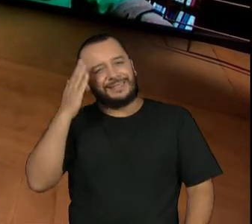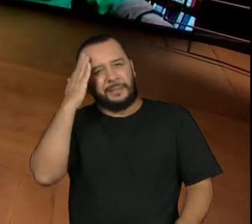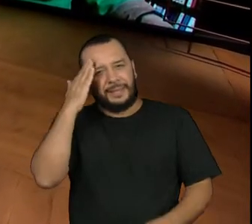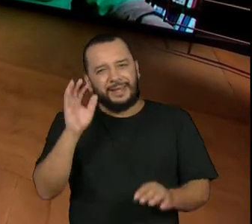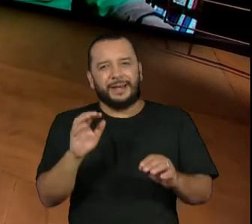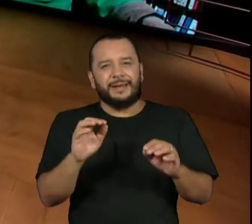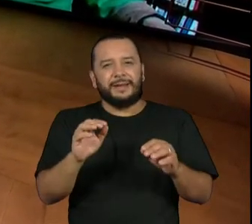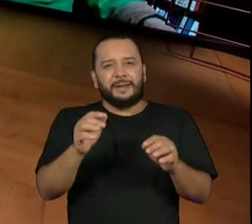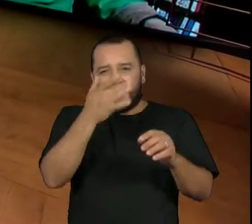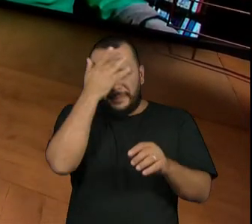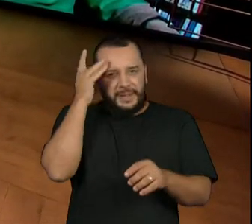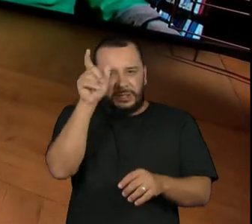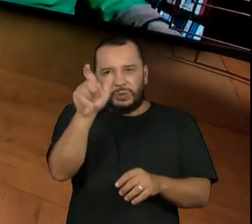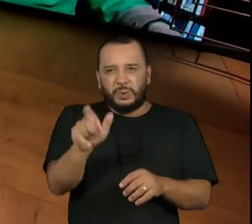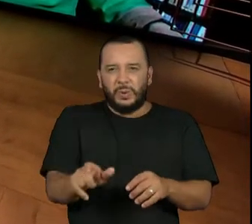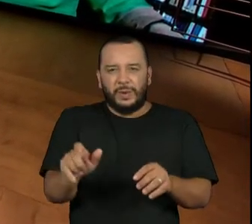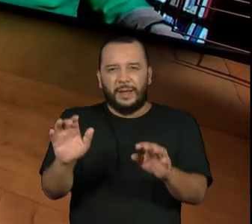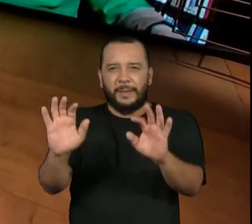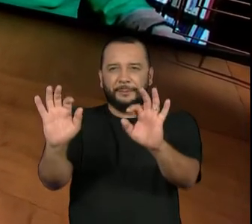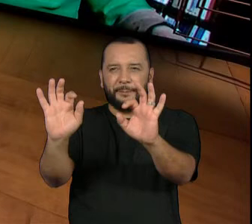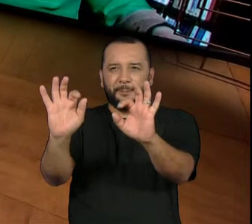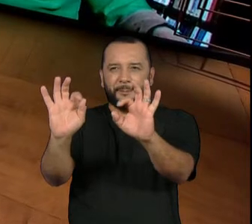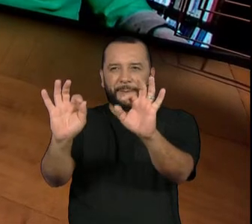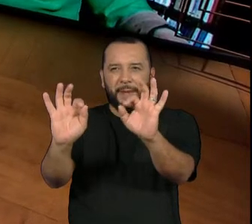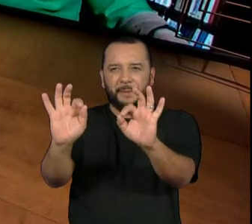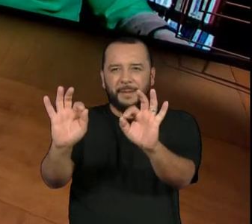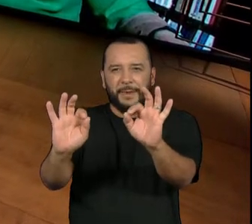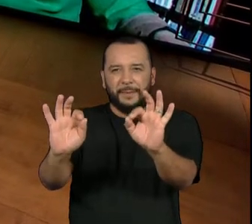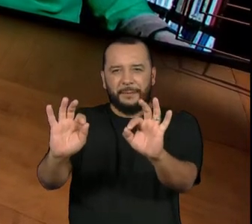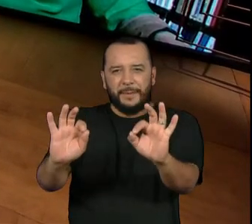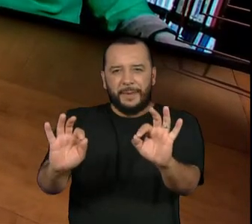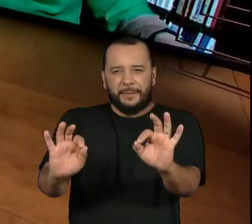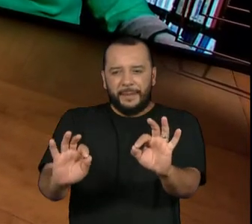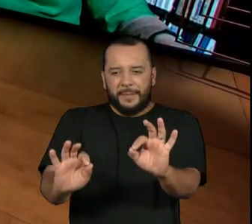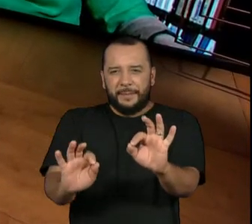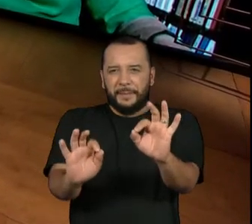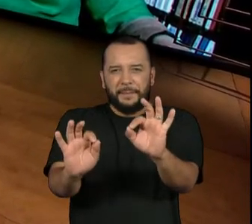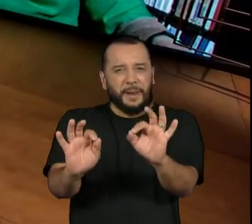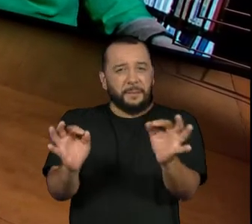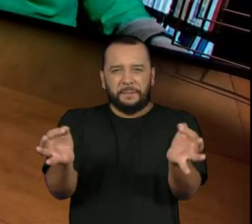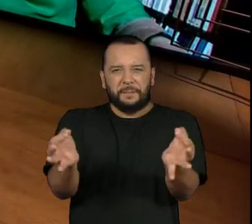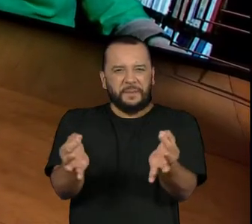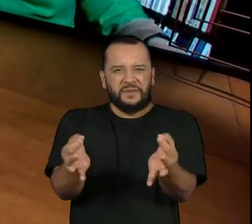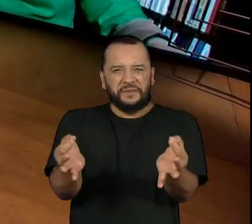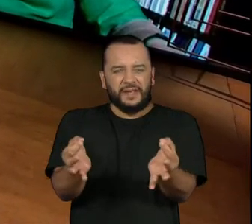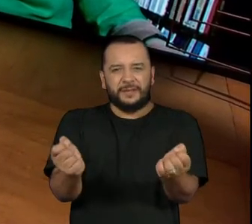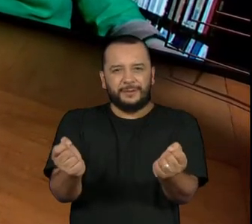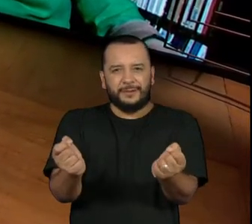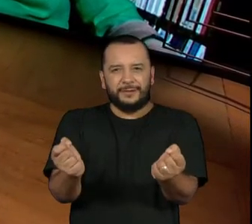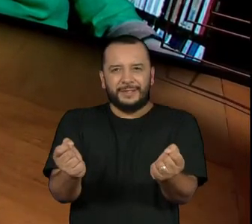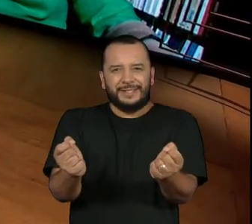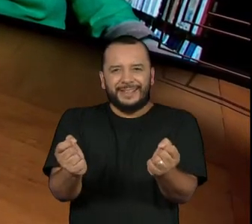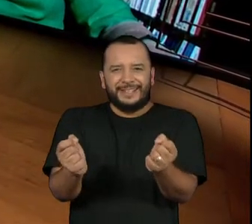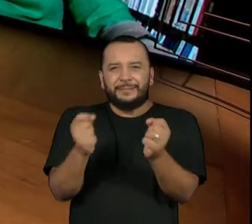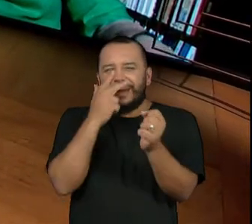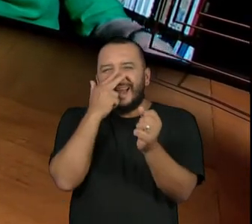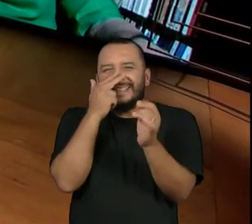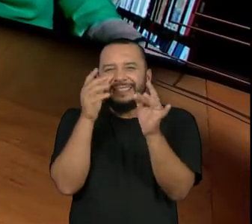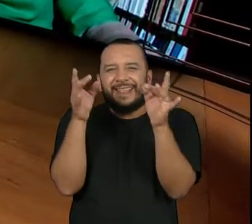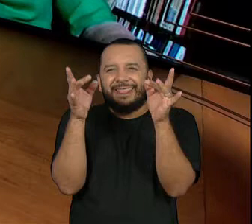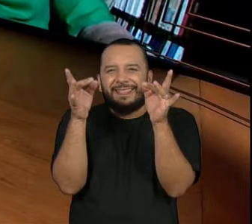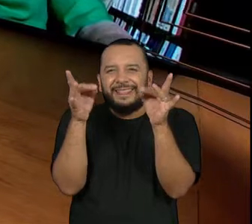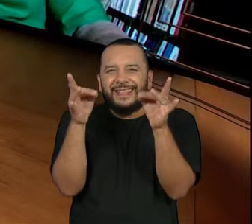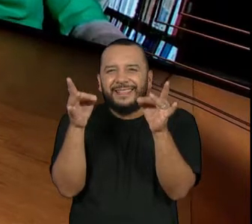de ver a precisão, né? Assim, aonde tem